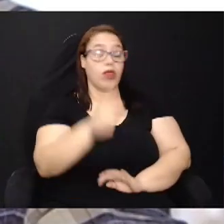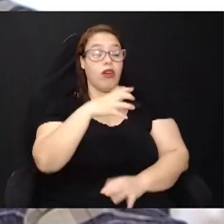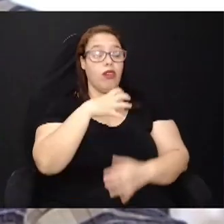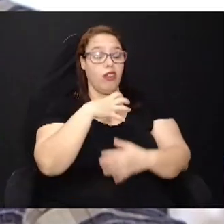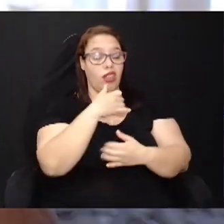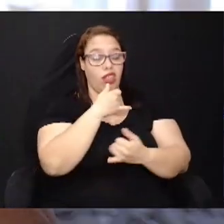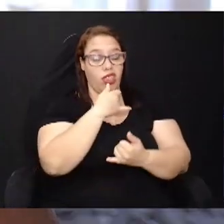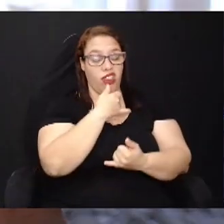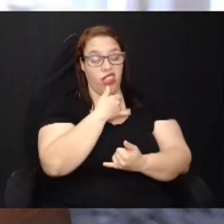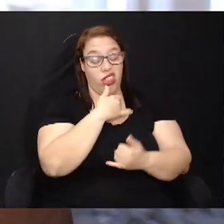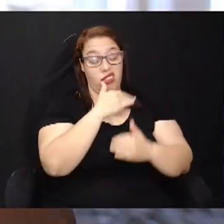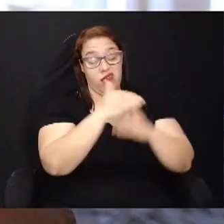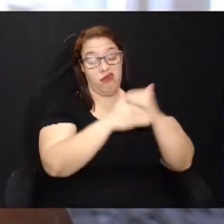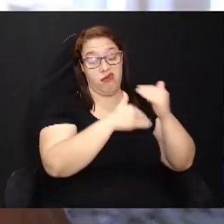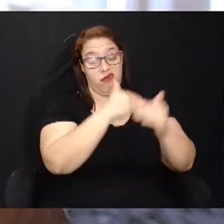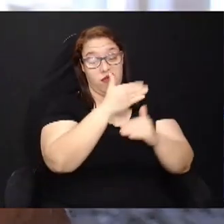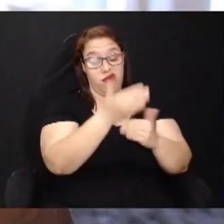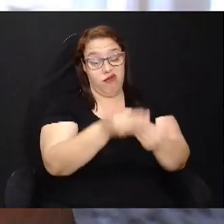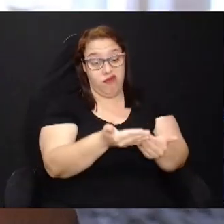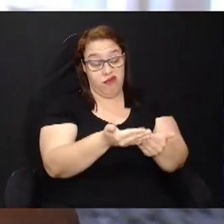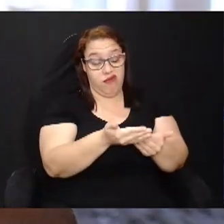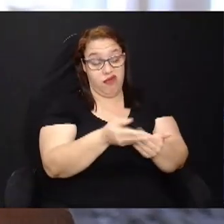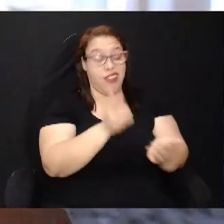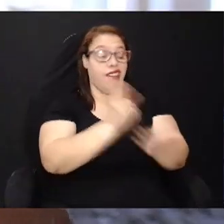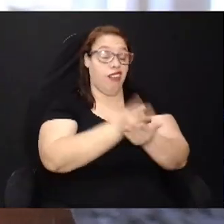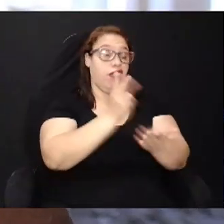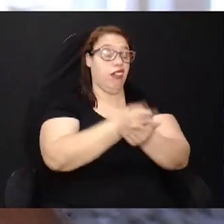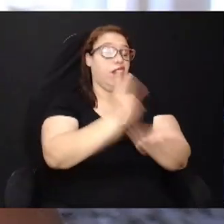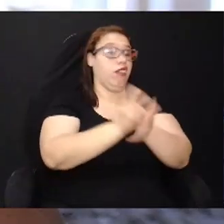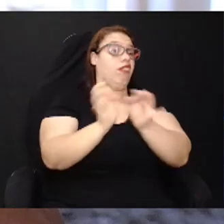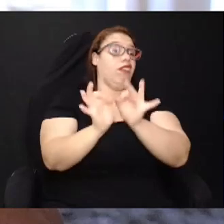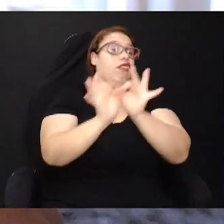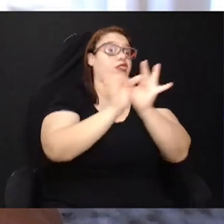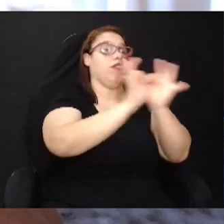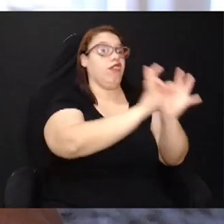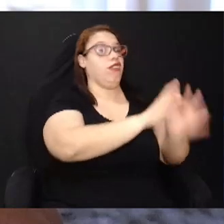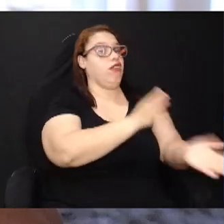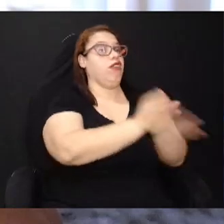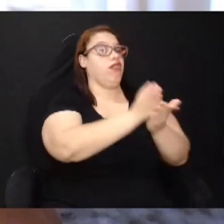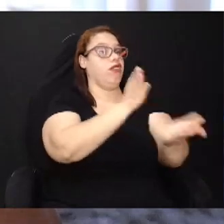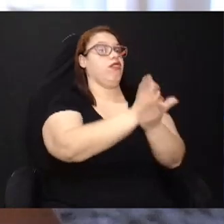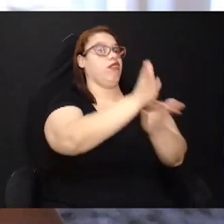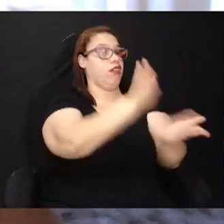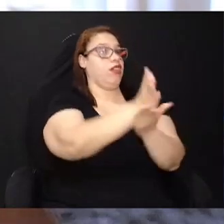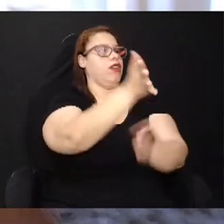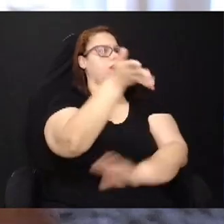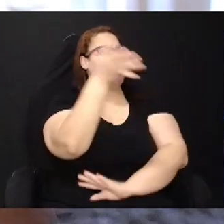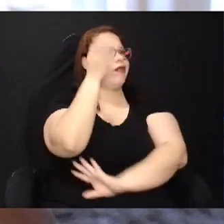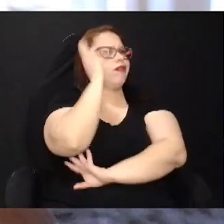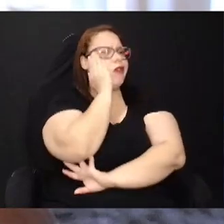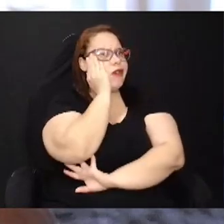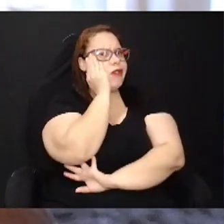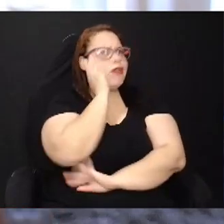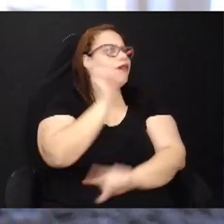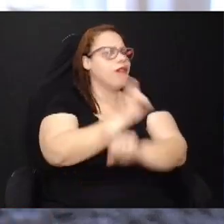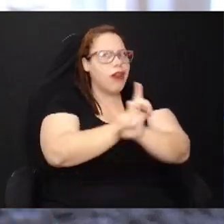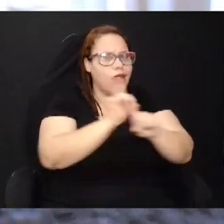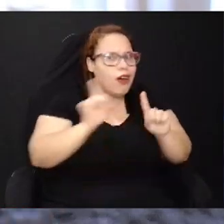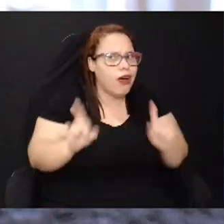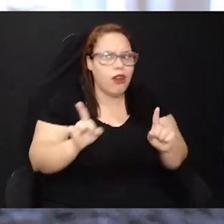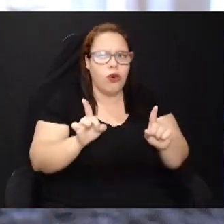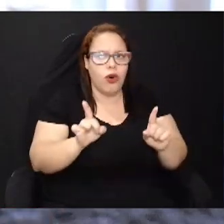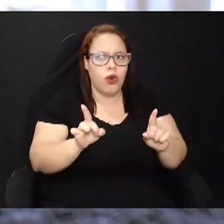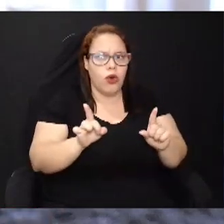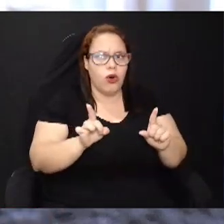prazo. Sempre aquela rotina, aquela mesmice, aquela chatice, fica muito ruim. Você tem uma base, né? Tem